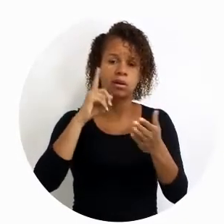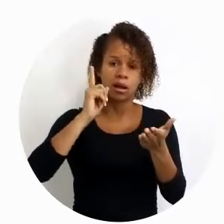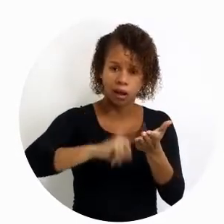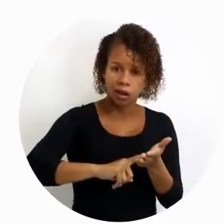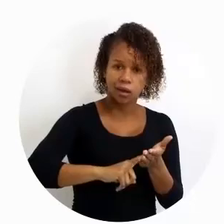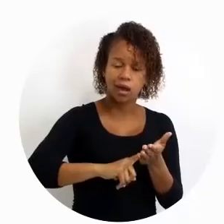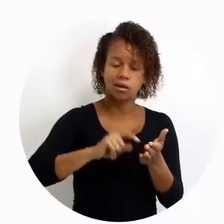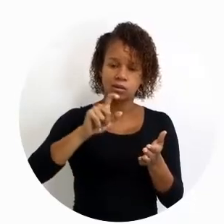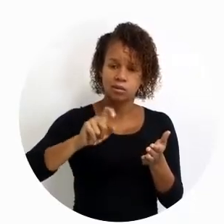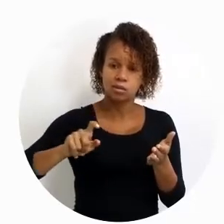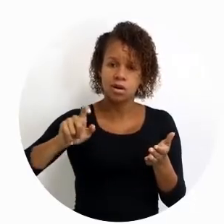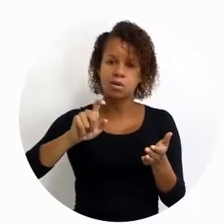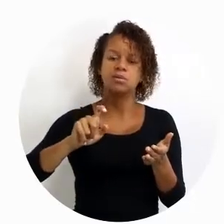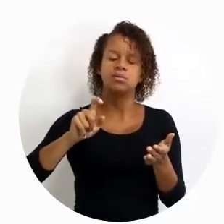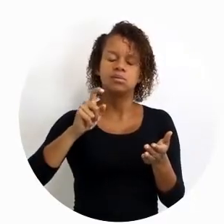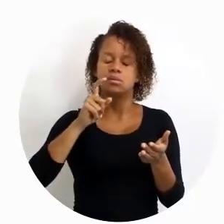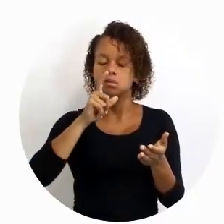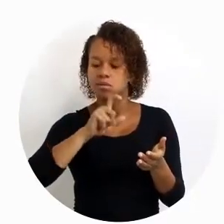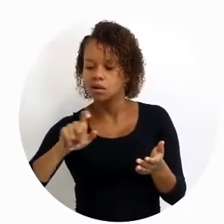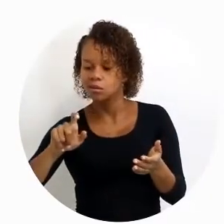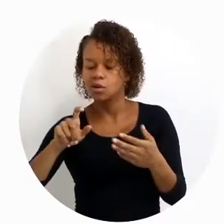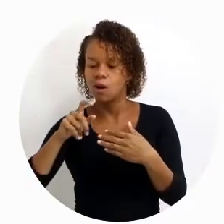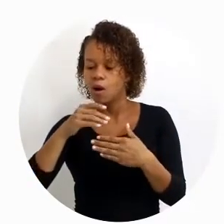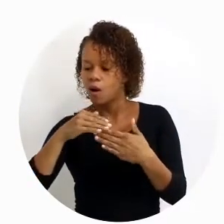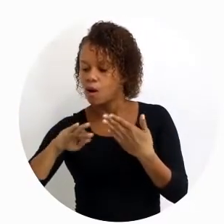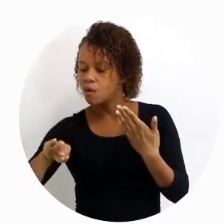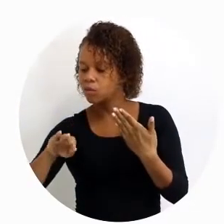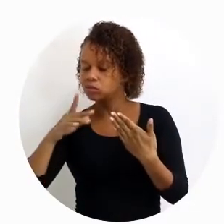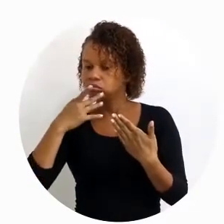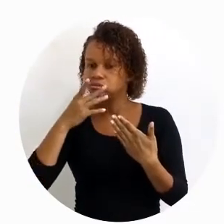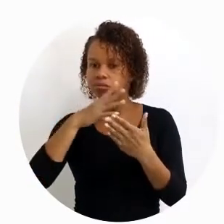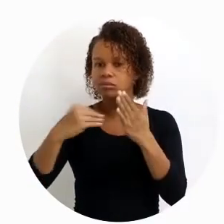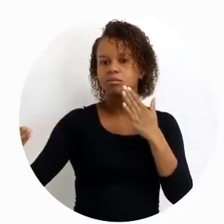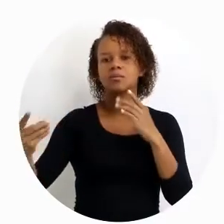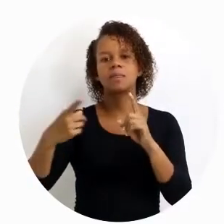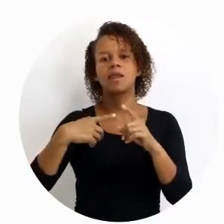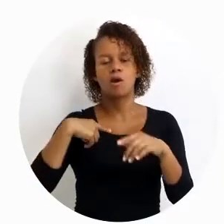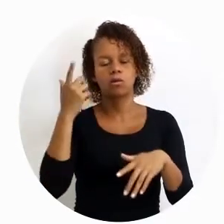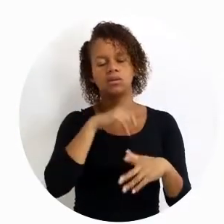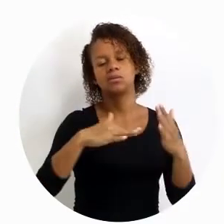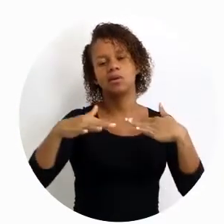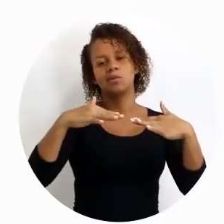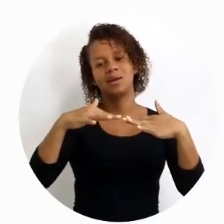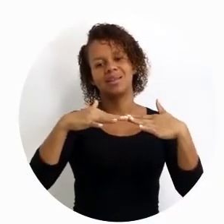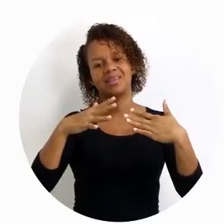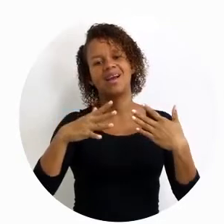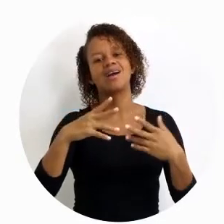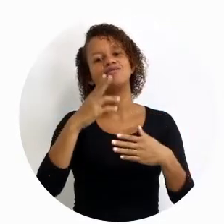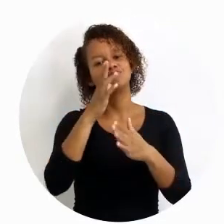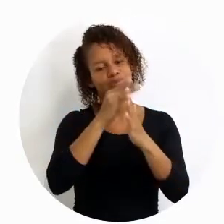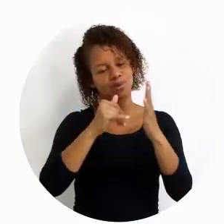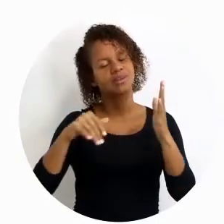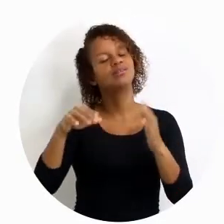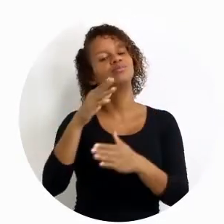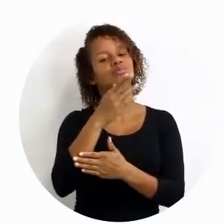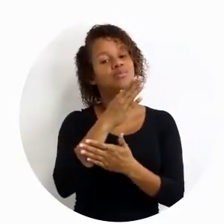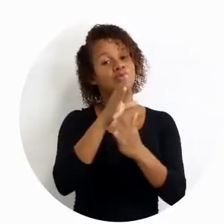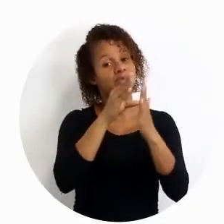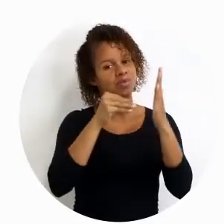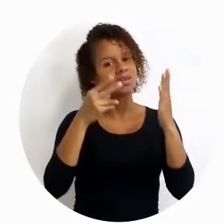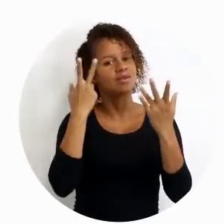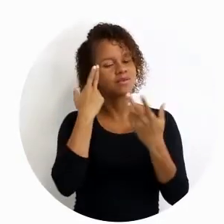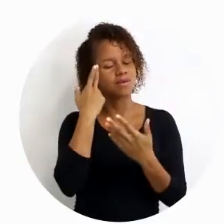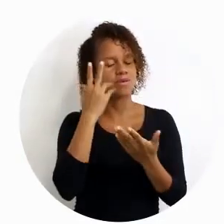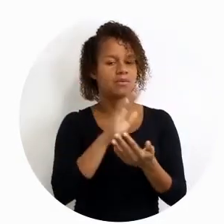posso clicar sobre o scroll do mouse e, sem sair do comando, eu consigo me movimentar no modelo